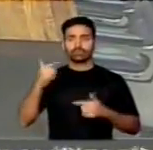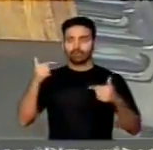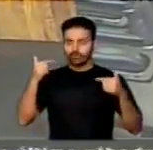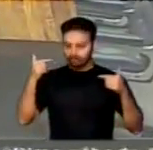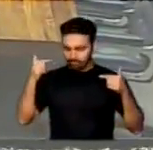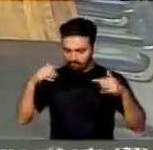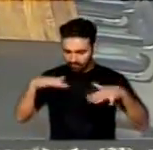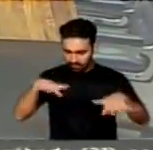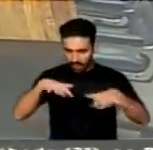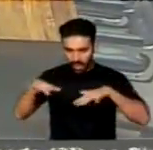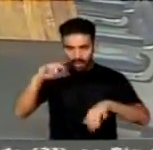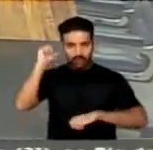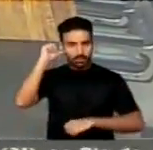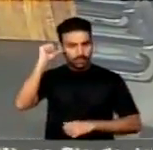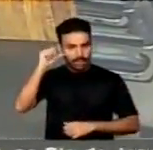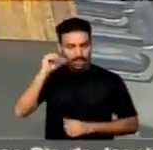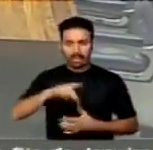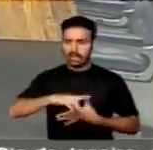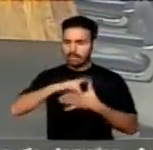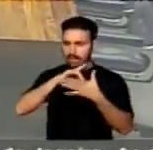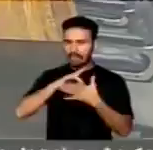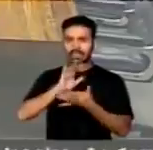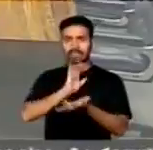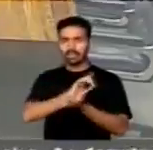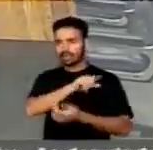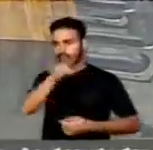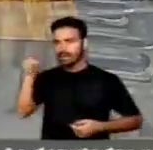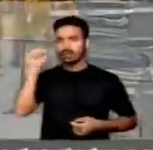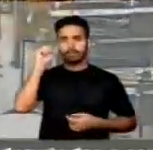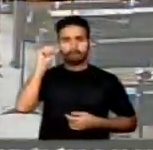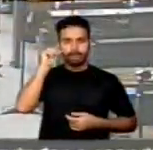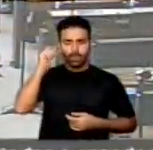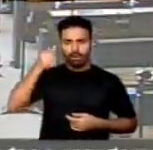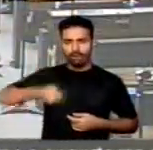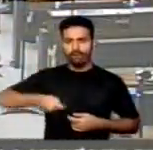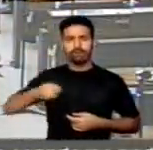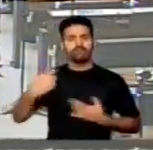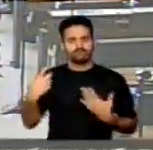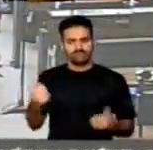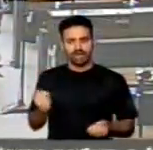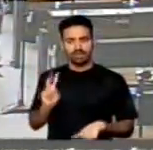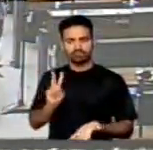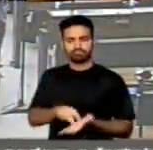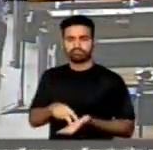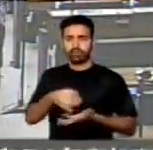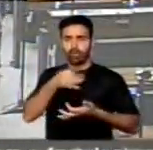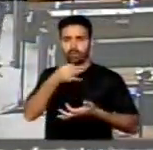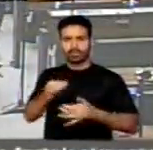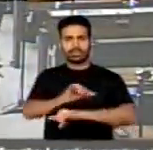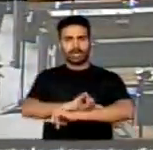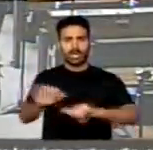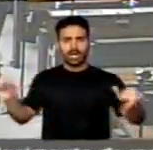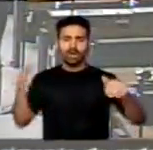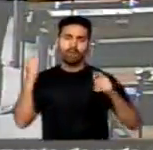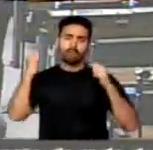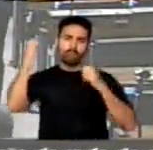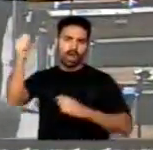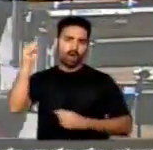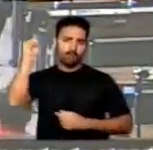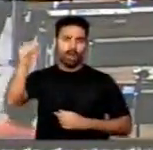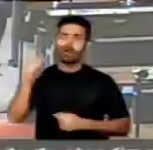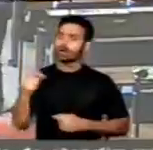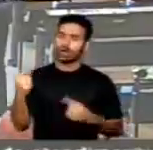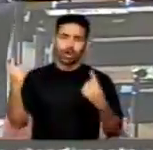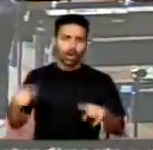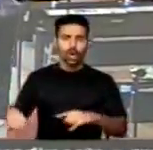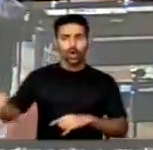de mulheres, lideranças feministas, para marcar nossa posição, presidente, contra os crimes que